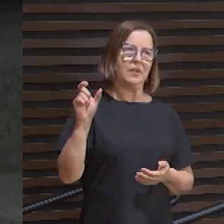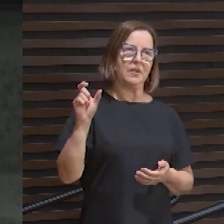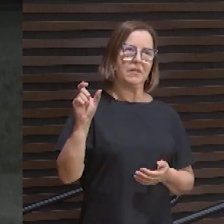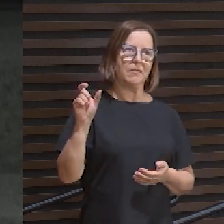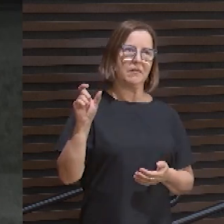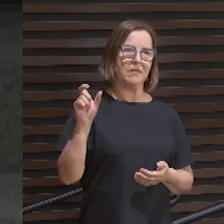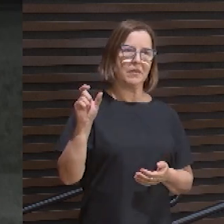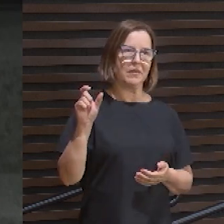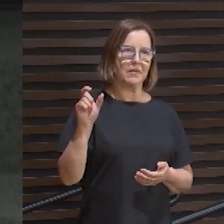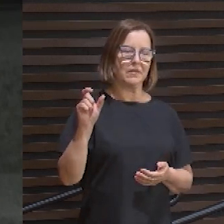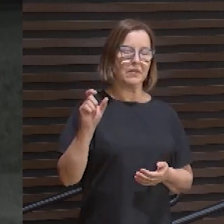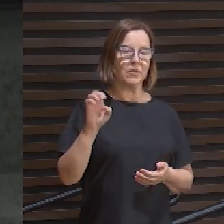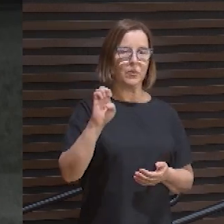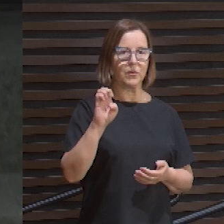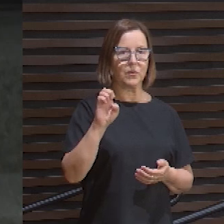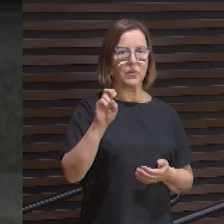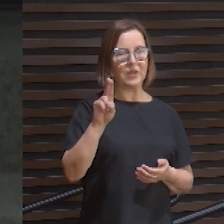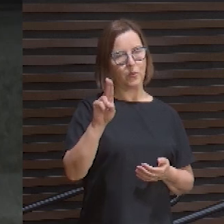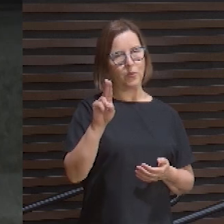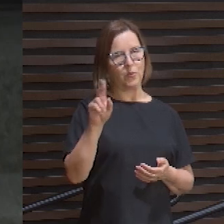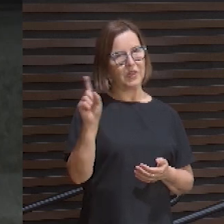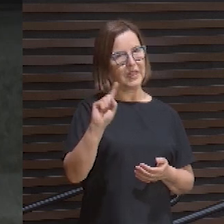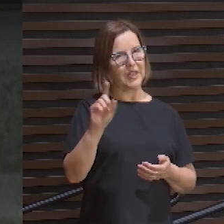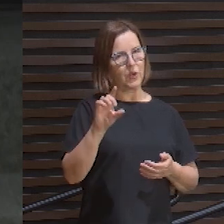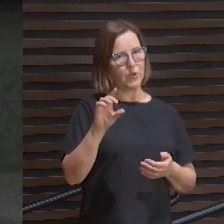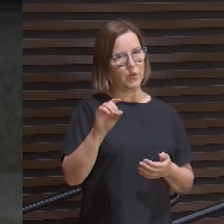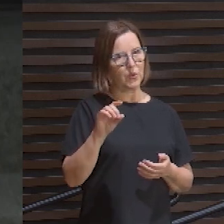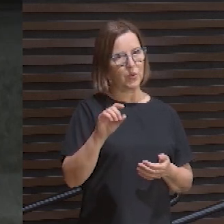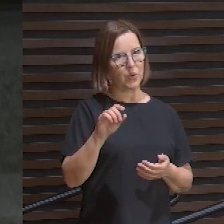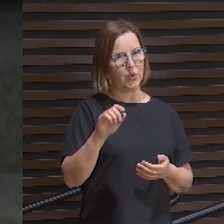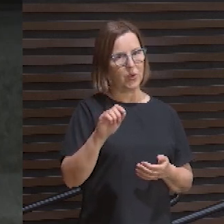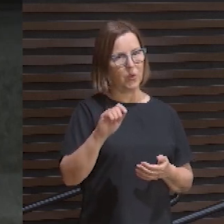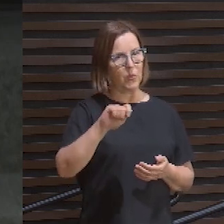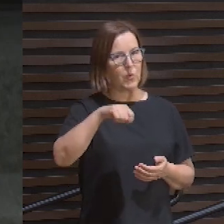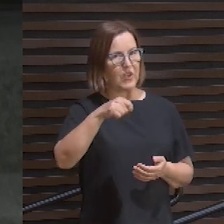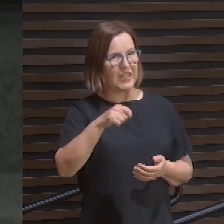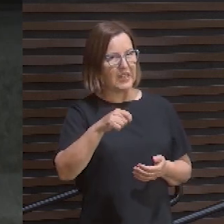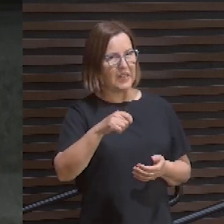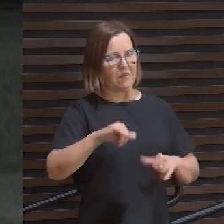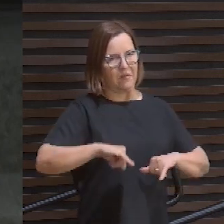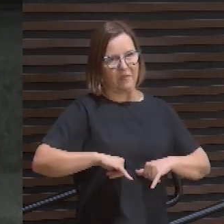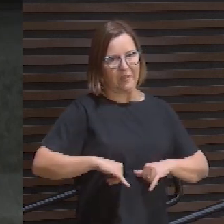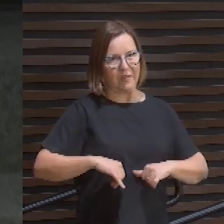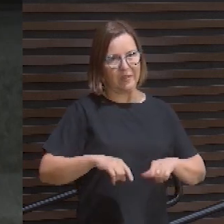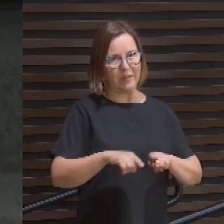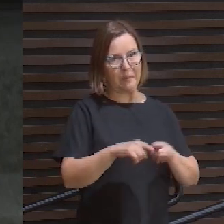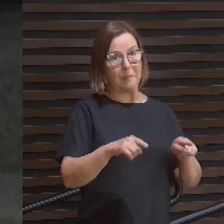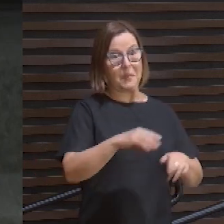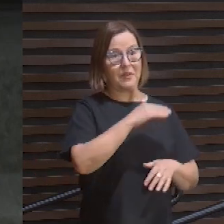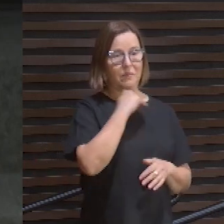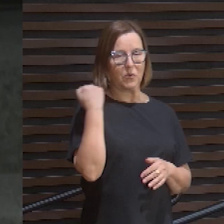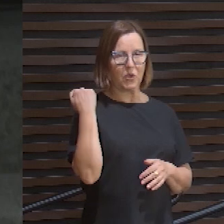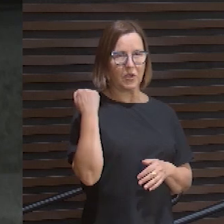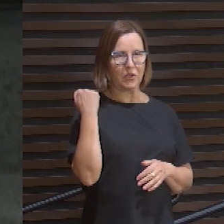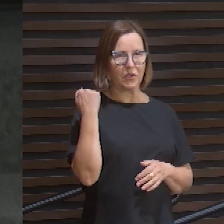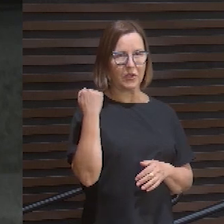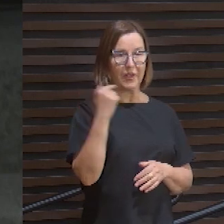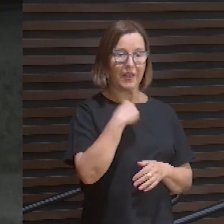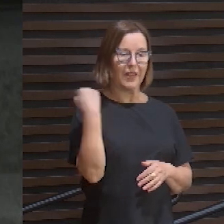sobre o eu. Ela não é apenas um símbolo de sofrimento, mas de morte.